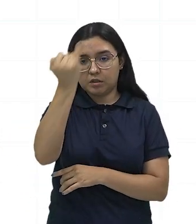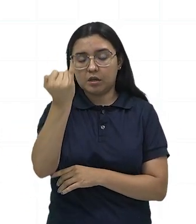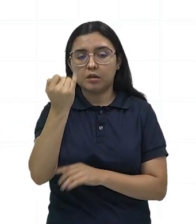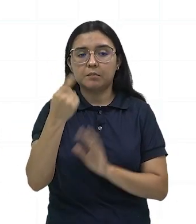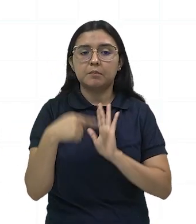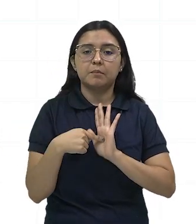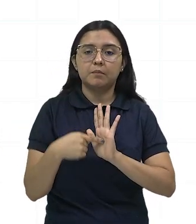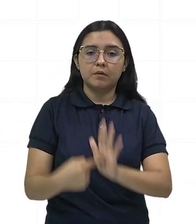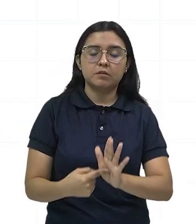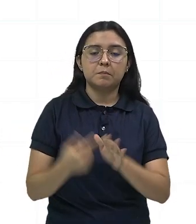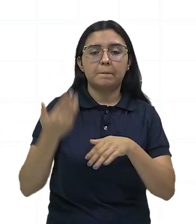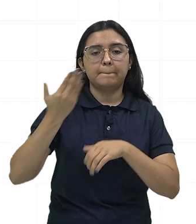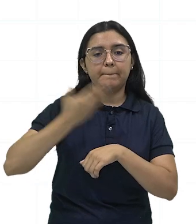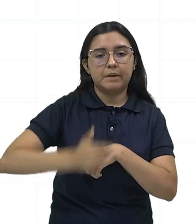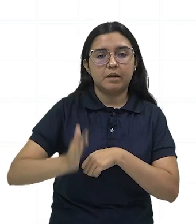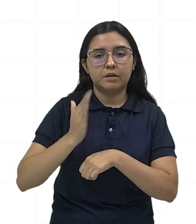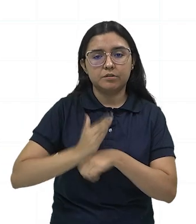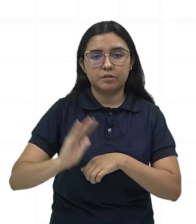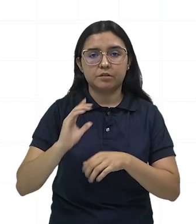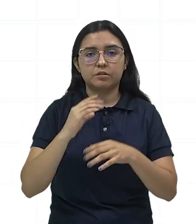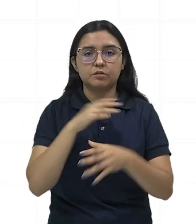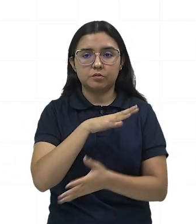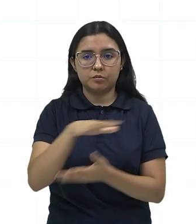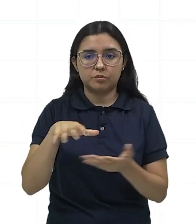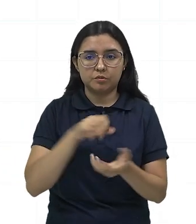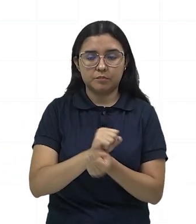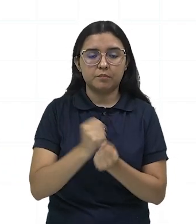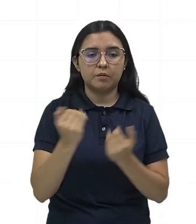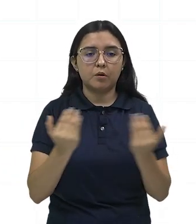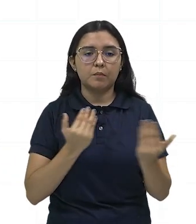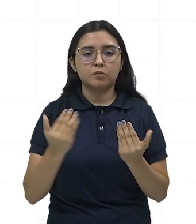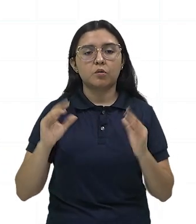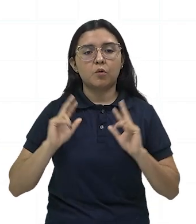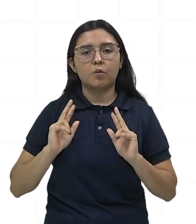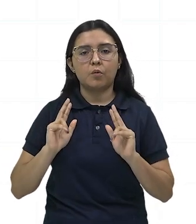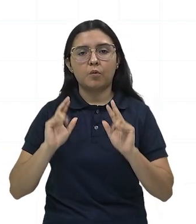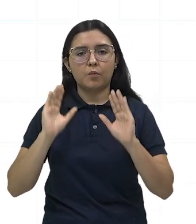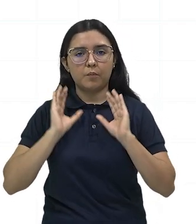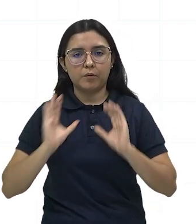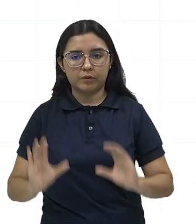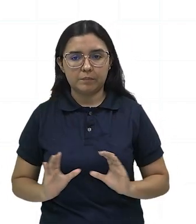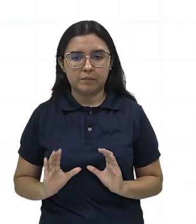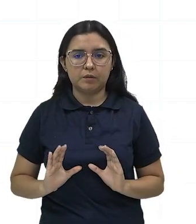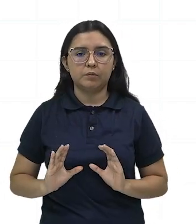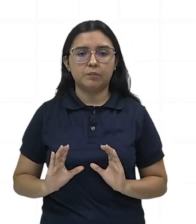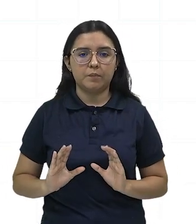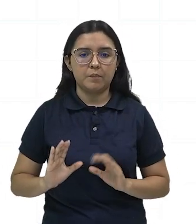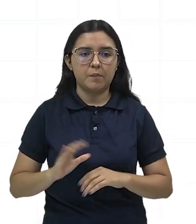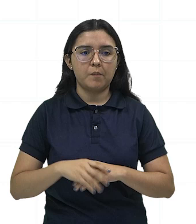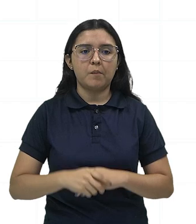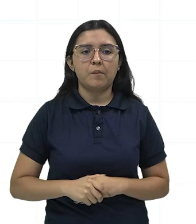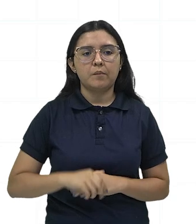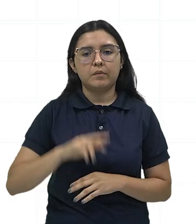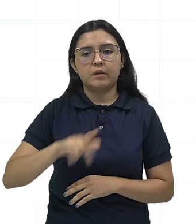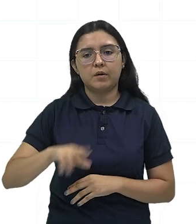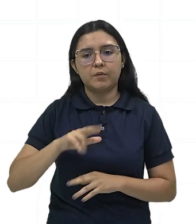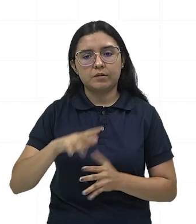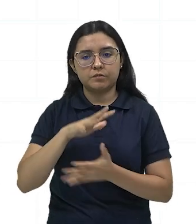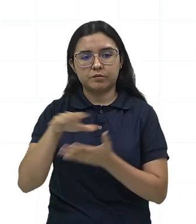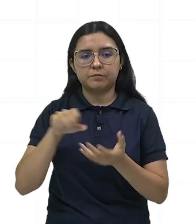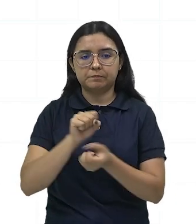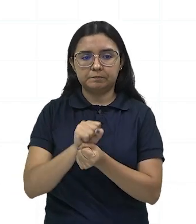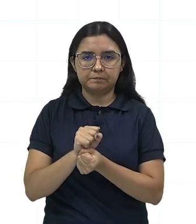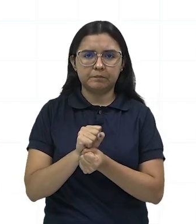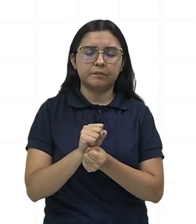para ressaltar práticas sustentáveis em comparação com comportamentos não sustentáveis. Então, olha lá. Eu estou